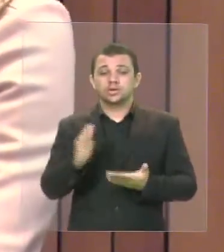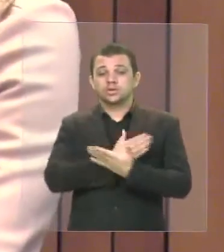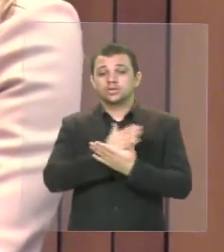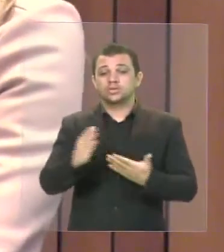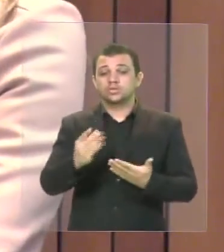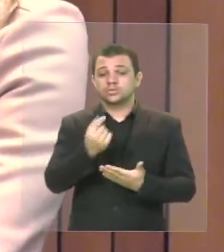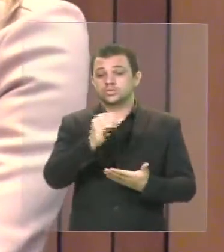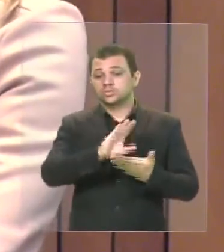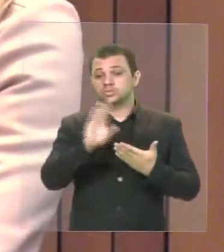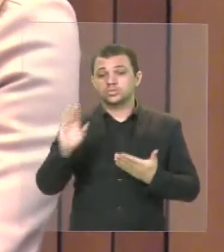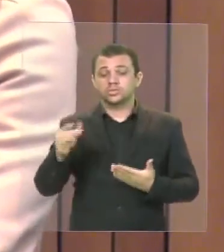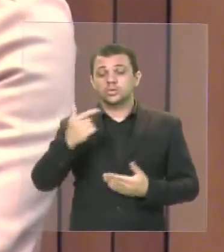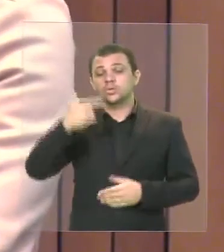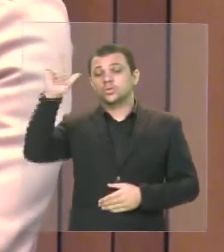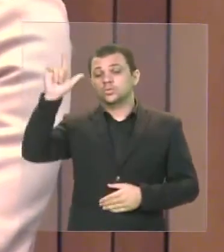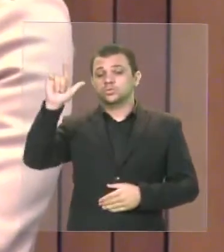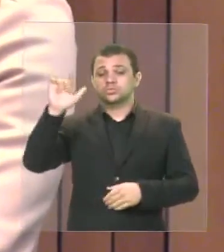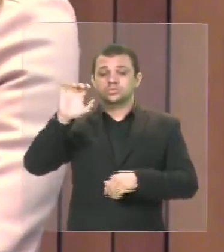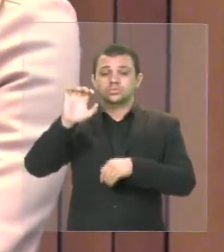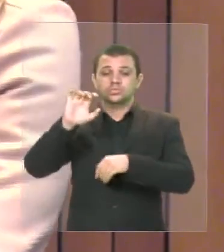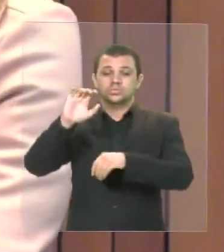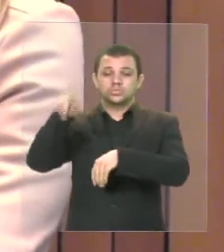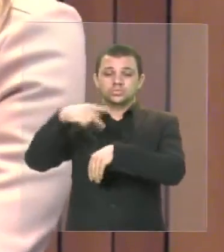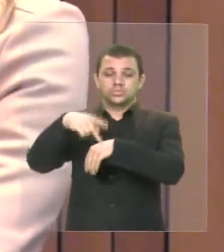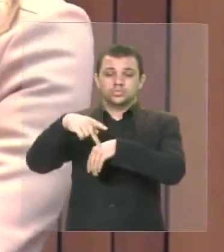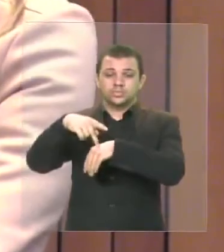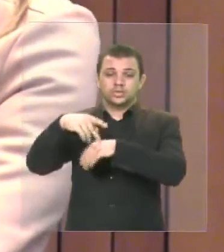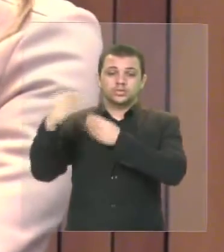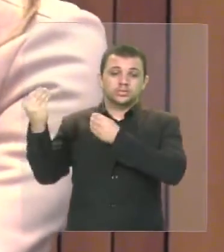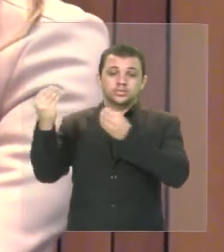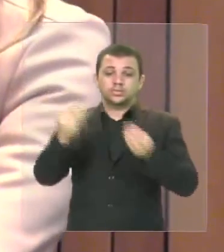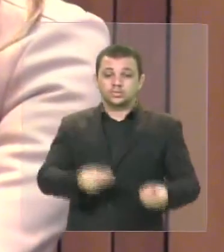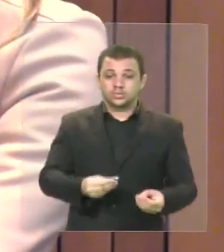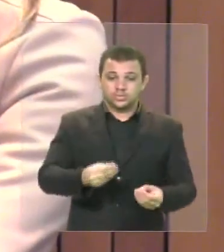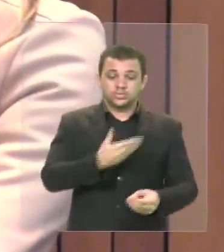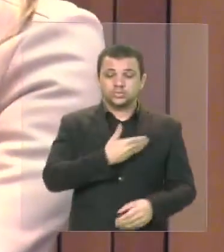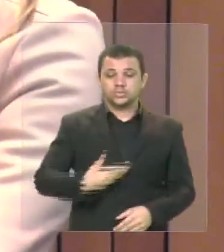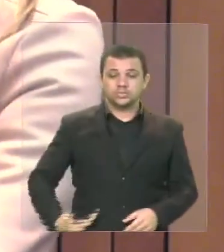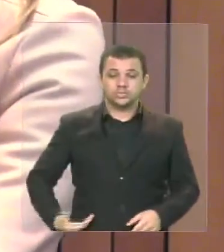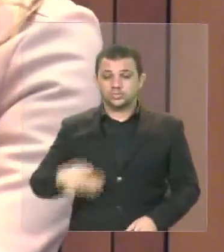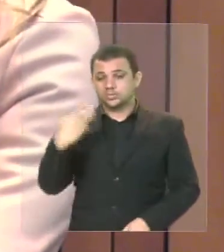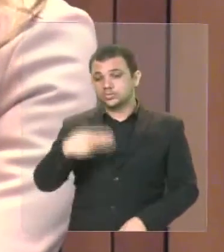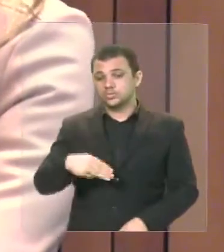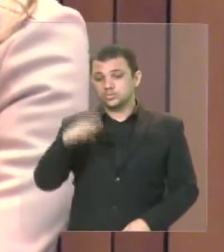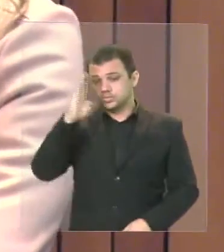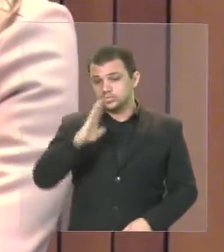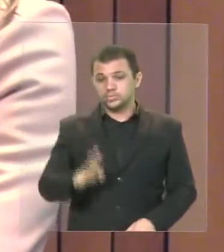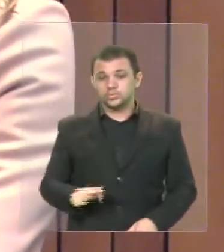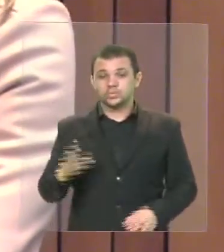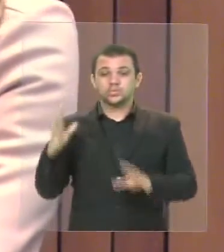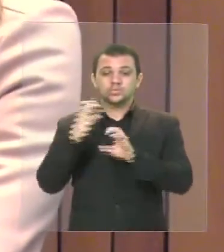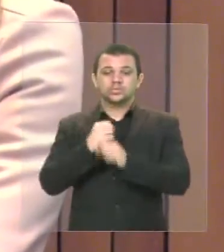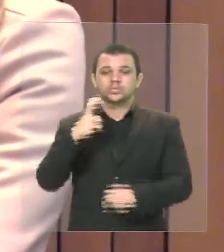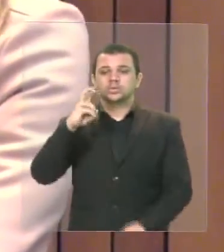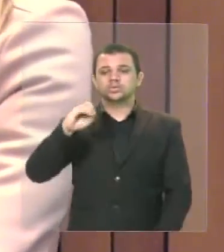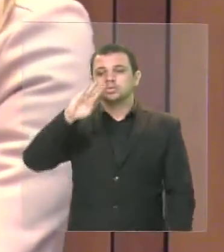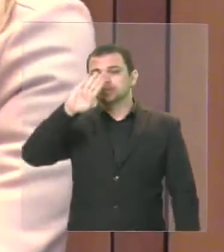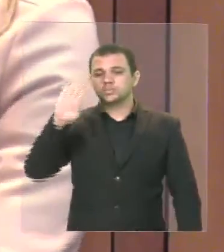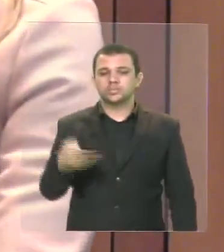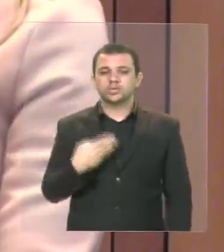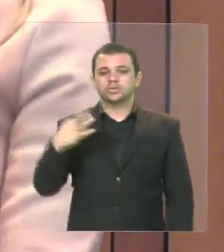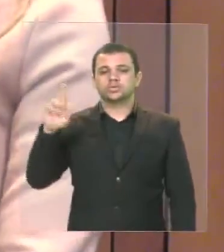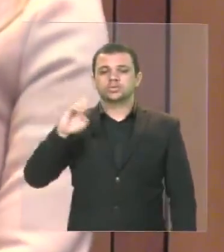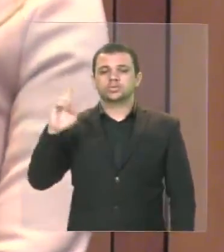por brasileiros no exterior, que injetou nos cofres do Tesouro Nacional mais de 50 bilhões